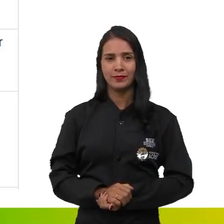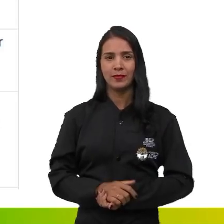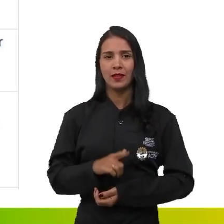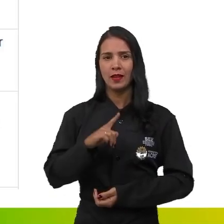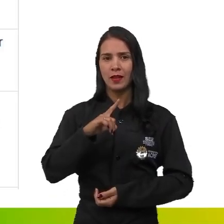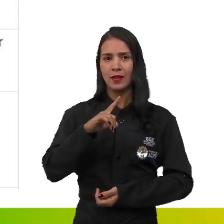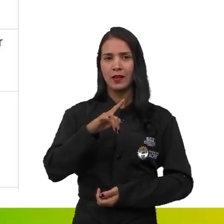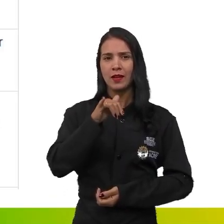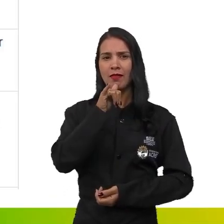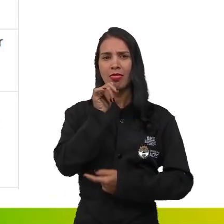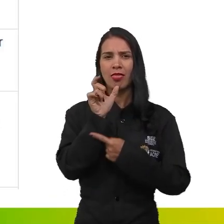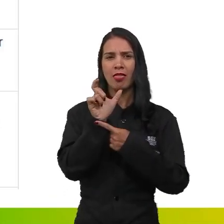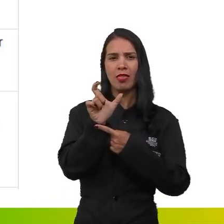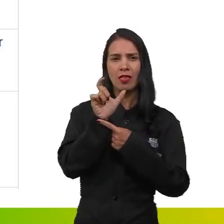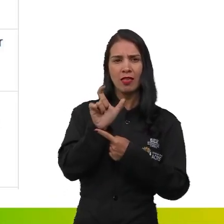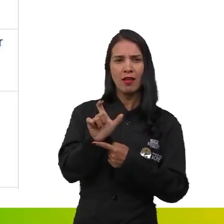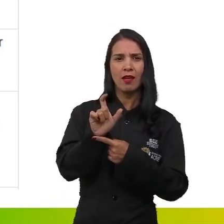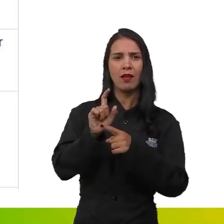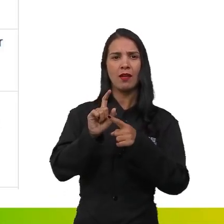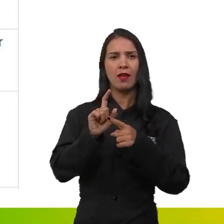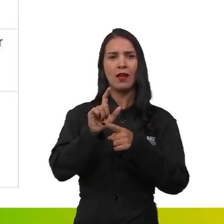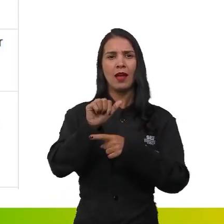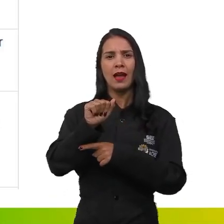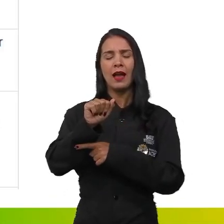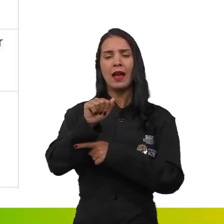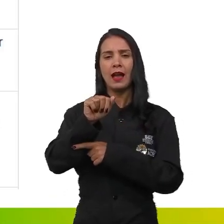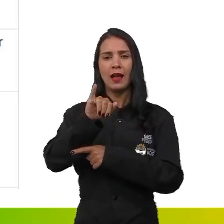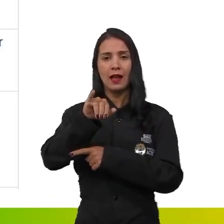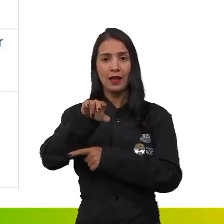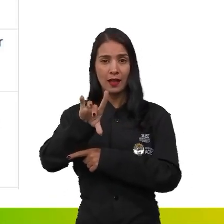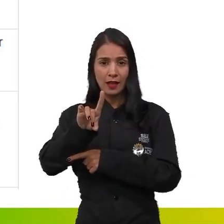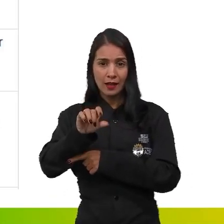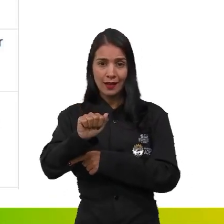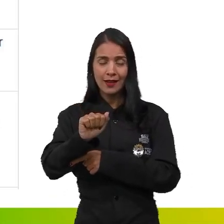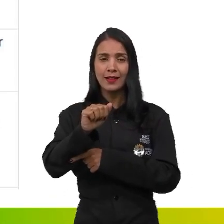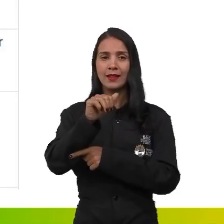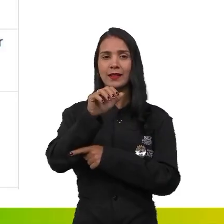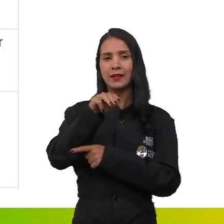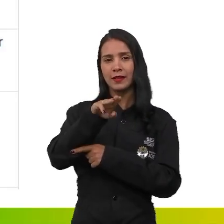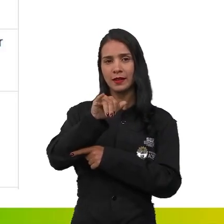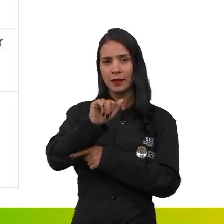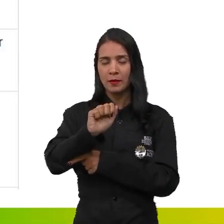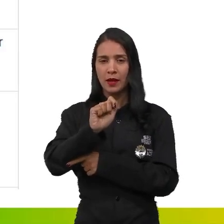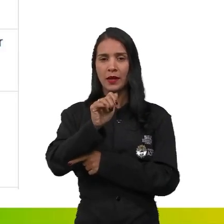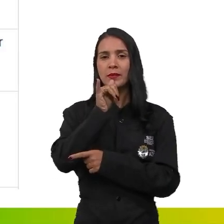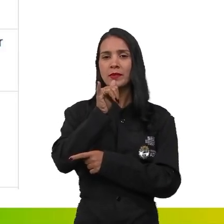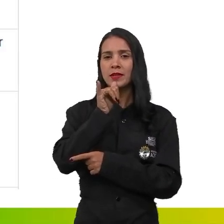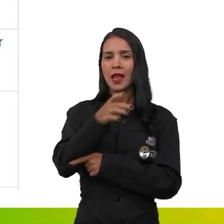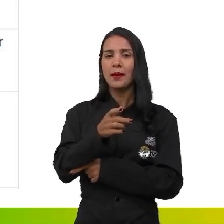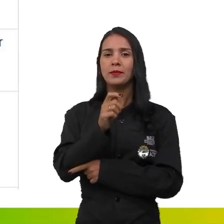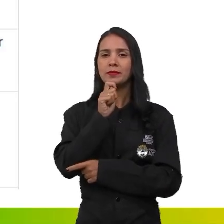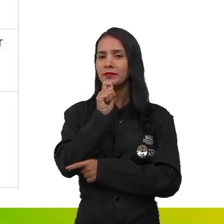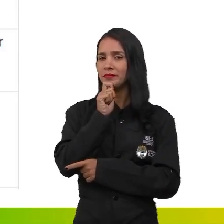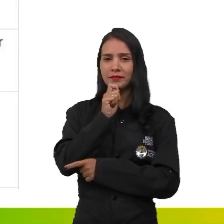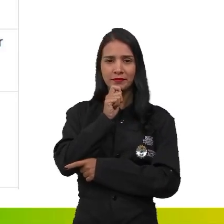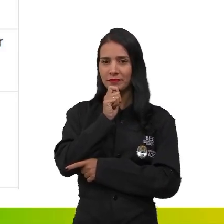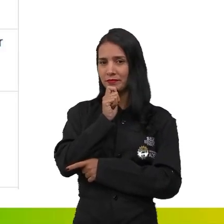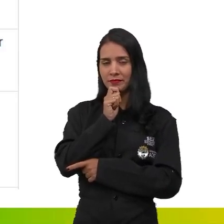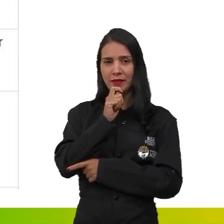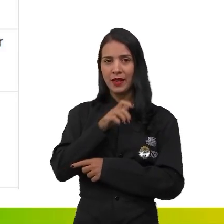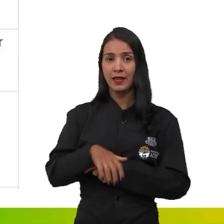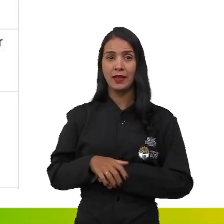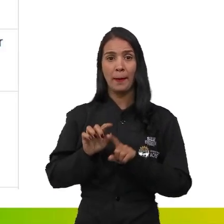como ademais, ainda mais. E levando em consideração, pessoal, o objetivo, tá certo? Porque